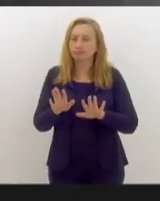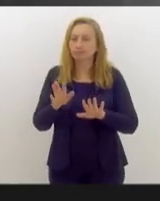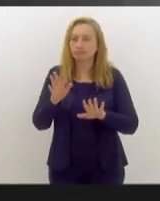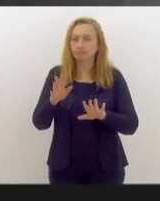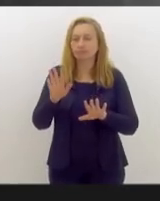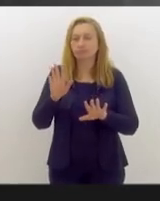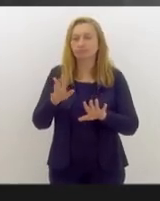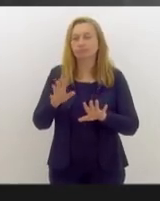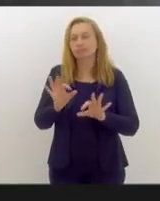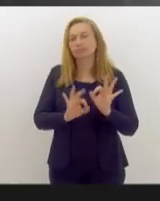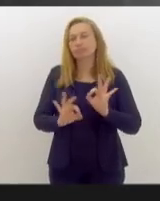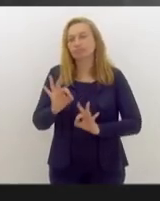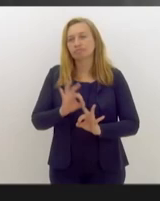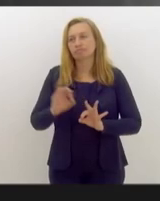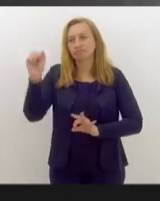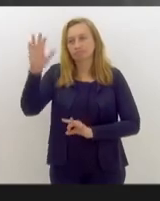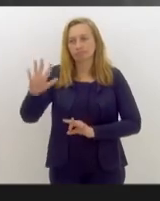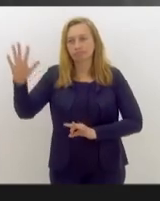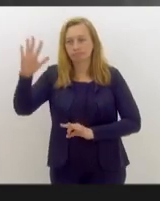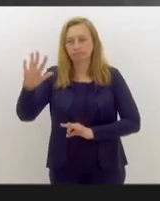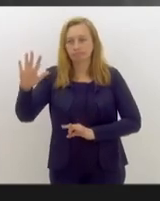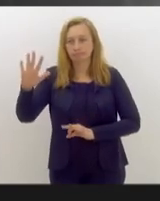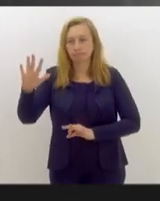O Plano Nacional de Educação, ele foi votado em